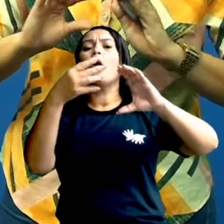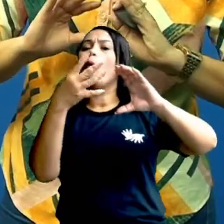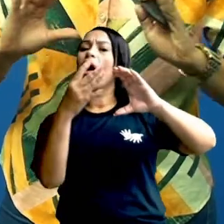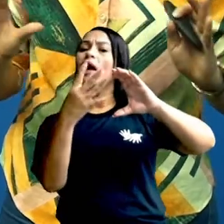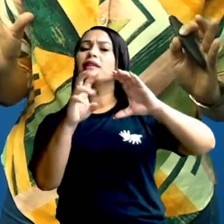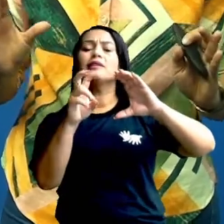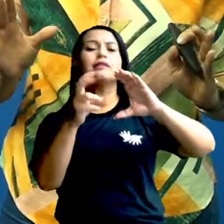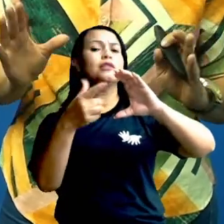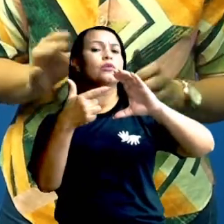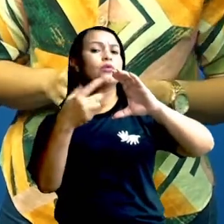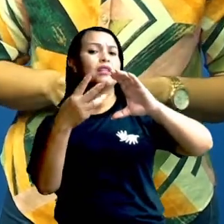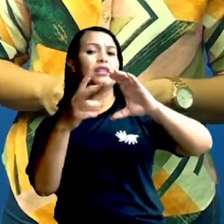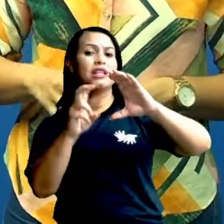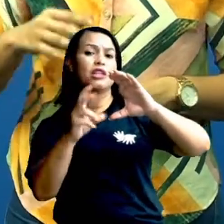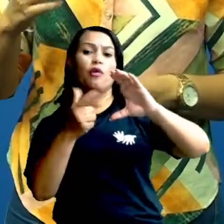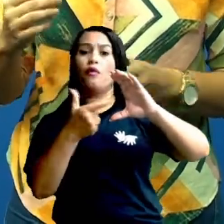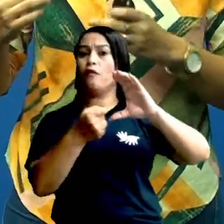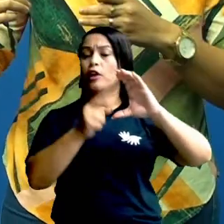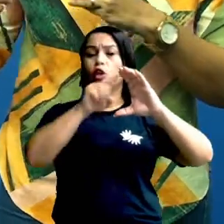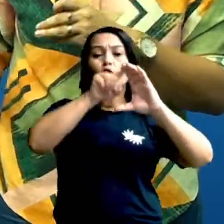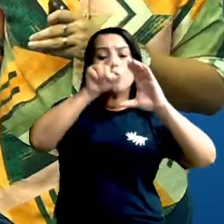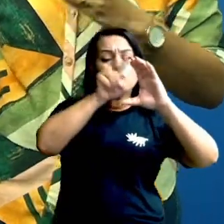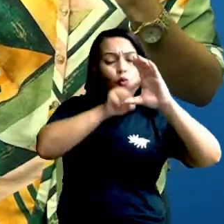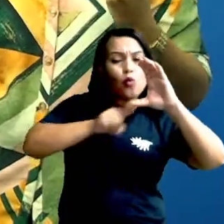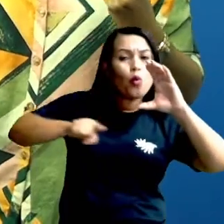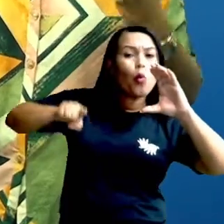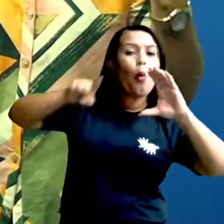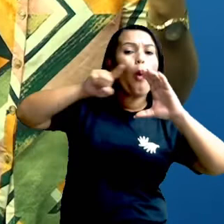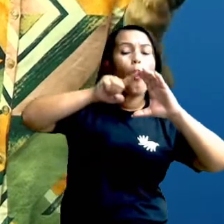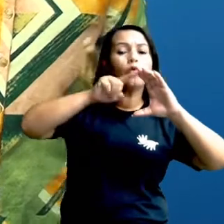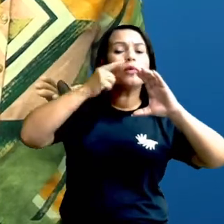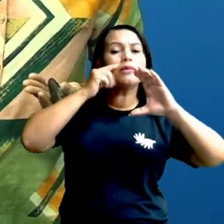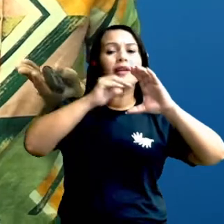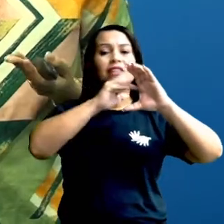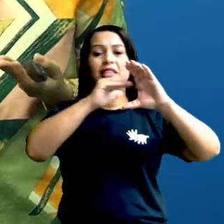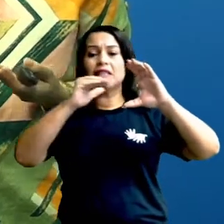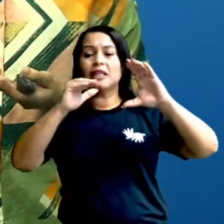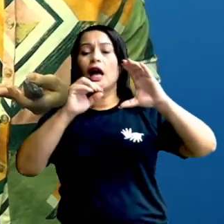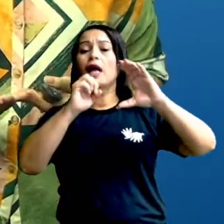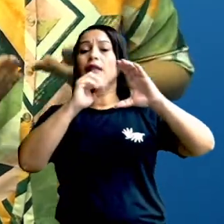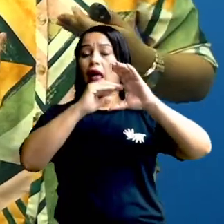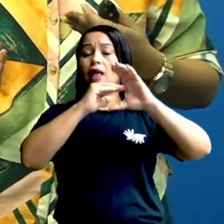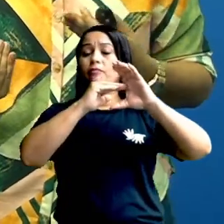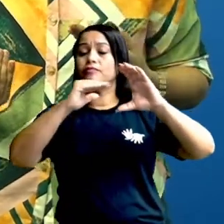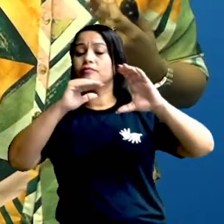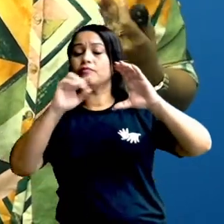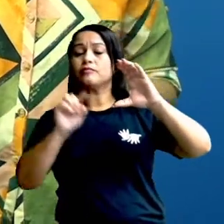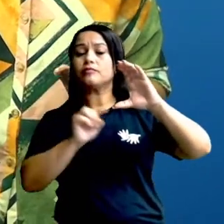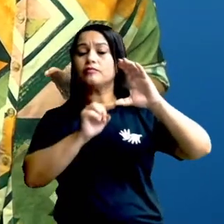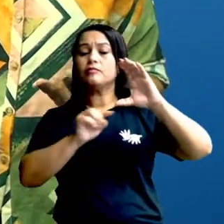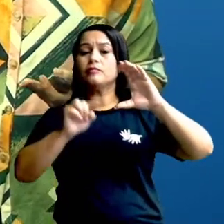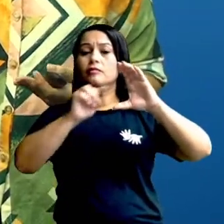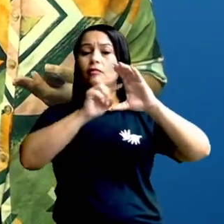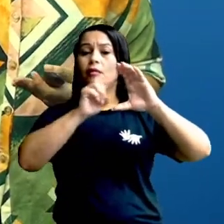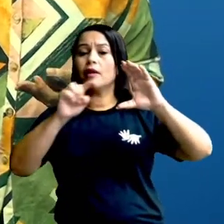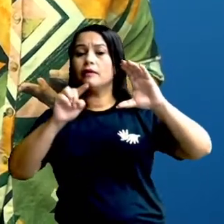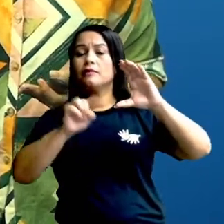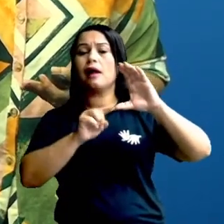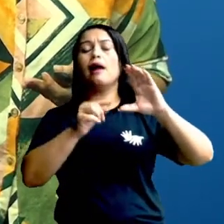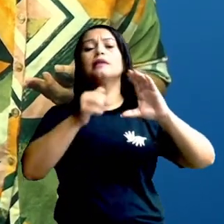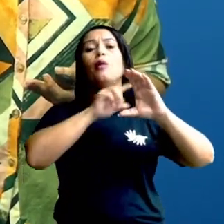e assim por diante todos os tá E essa régua que nós chamamos de transferidor para que ela serve